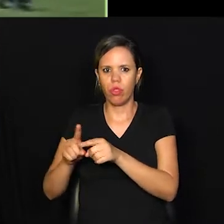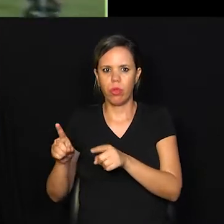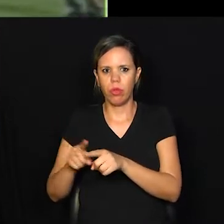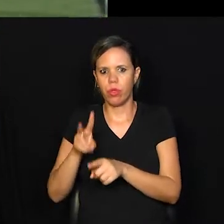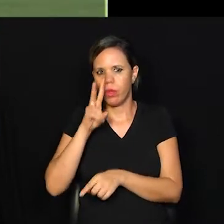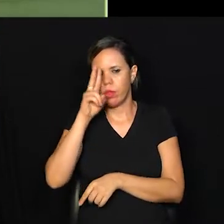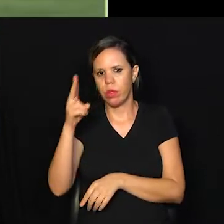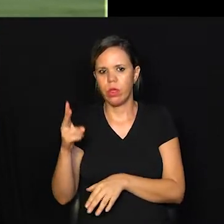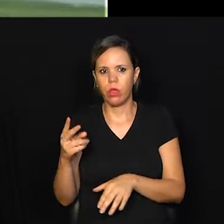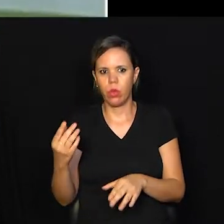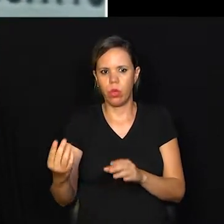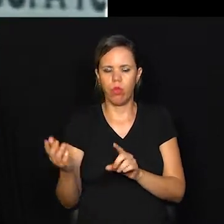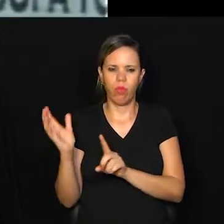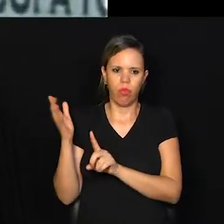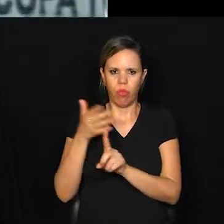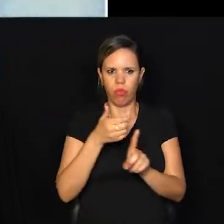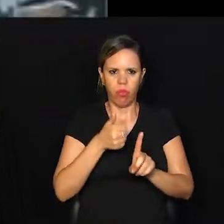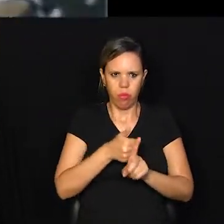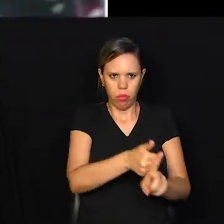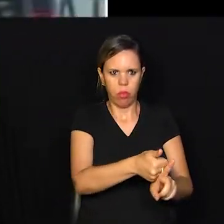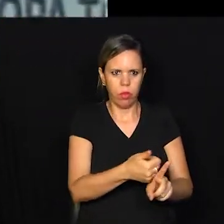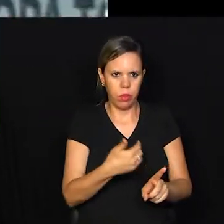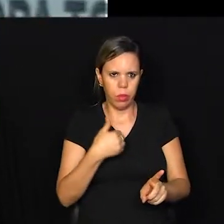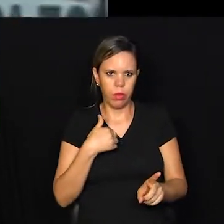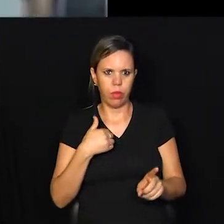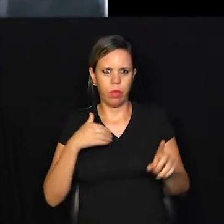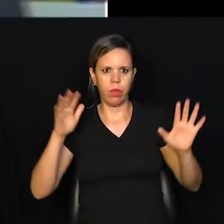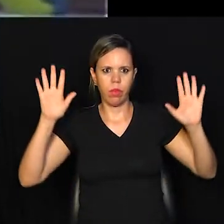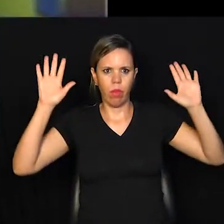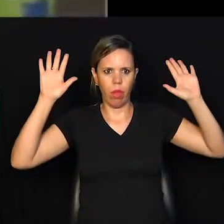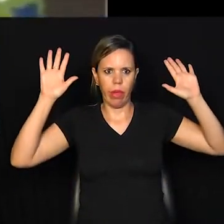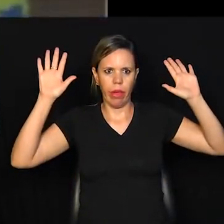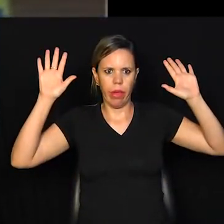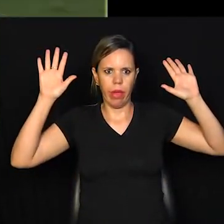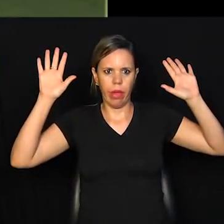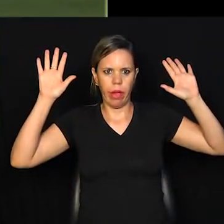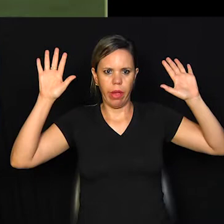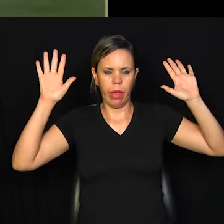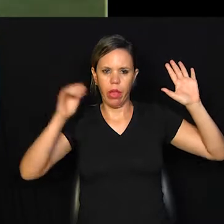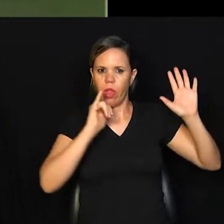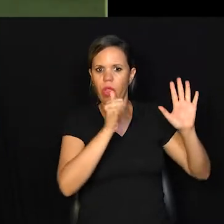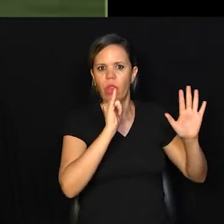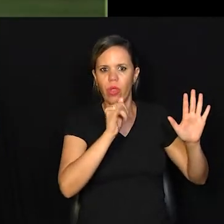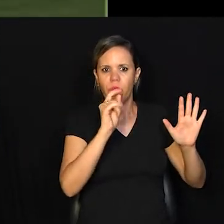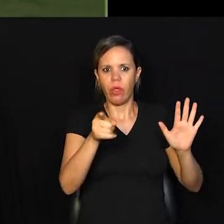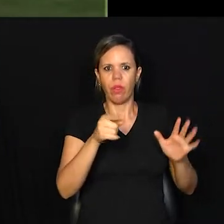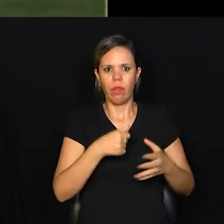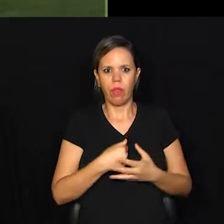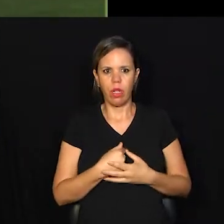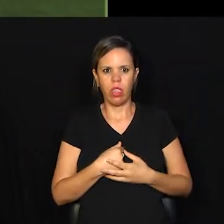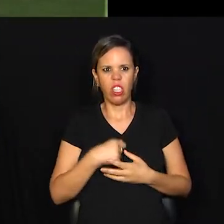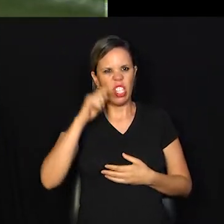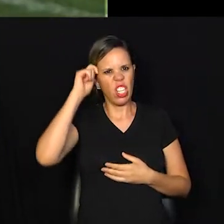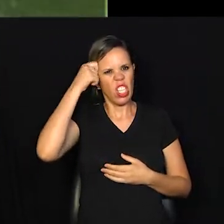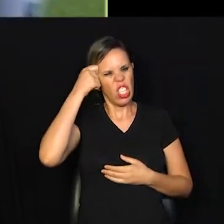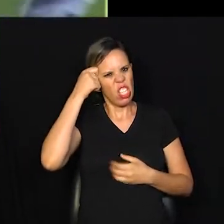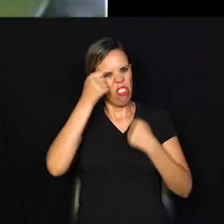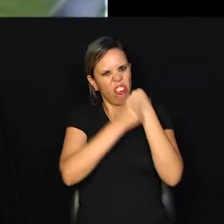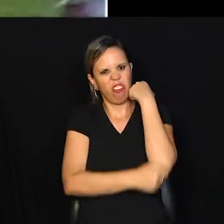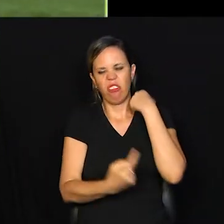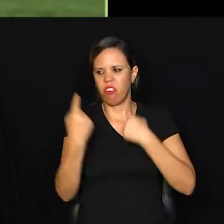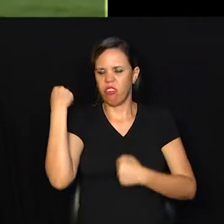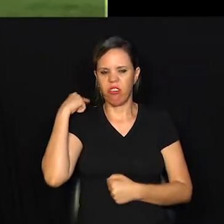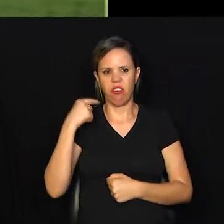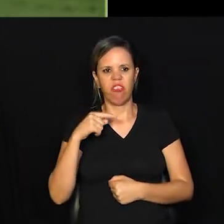ali, ele veio para cima de mim, eu levantei o braço, e na sequência dessa árbitro veio e me chamou de negro de merda na época,